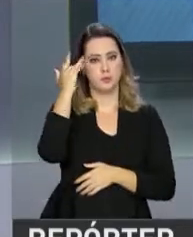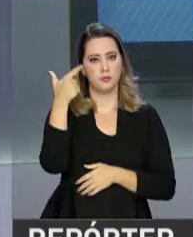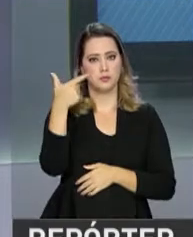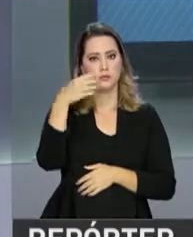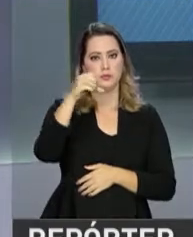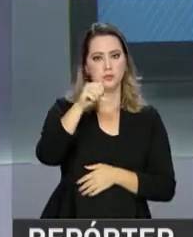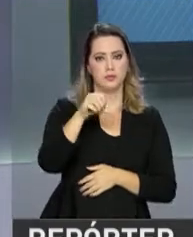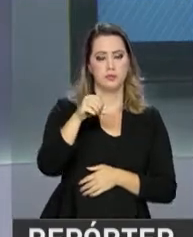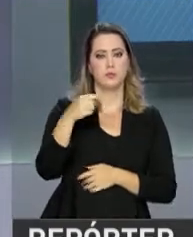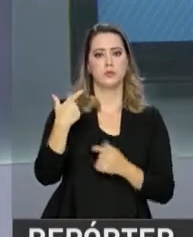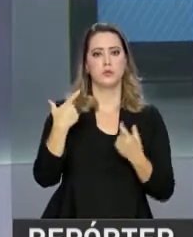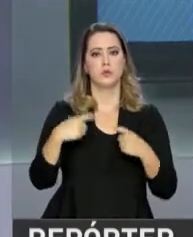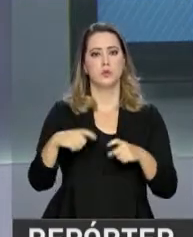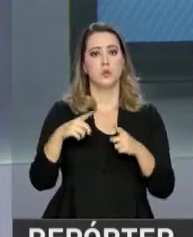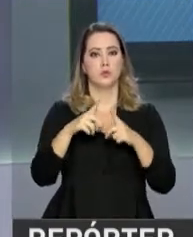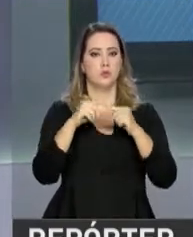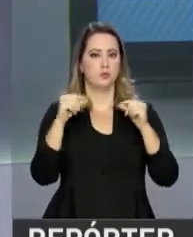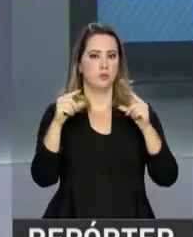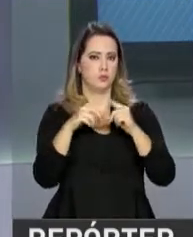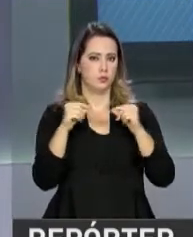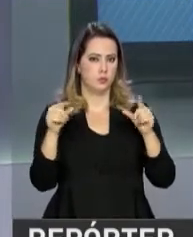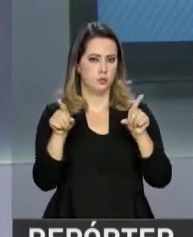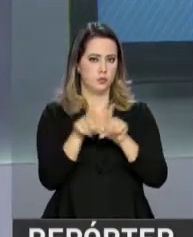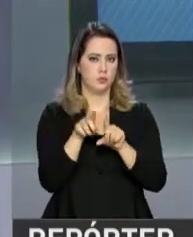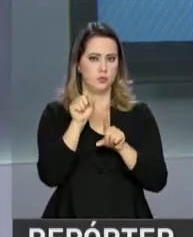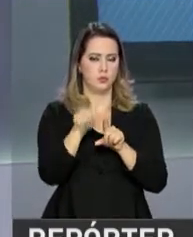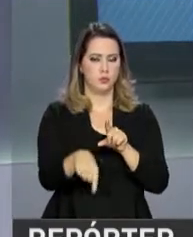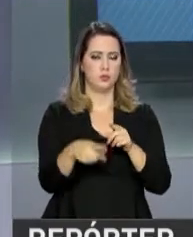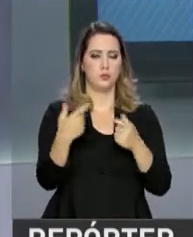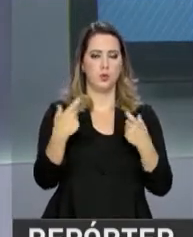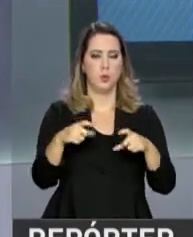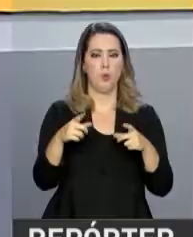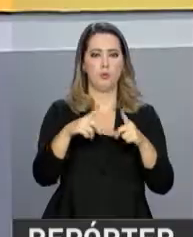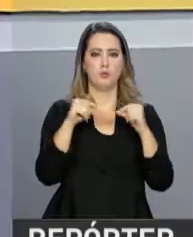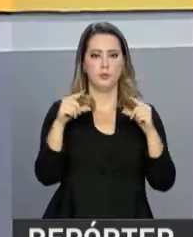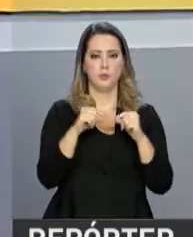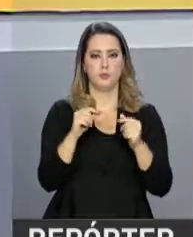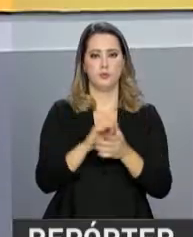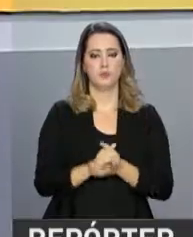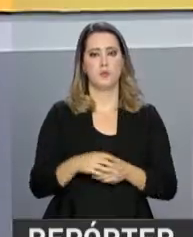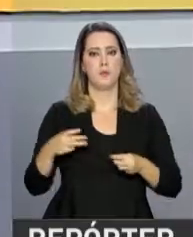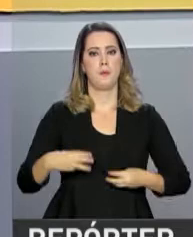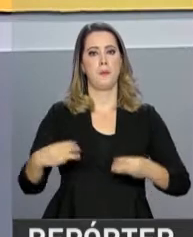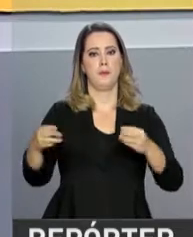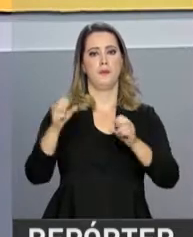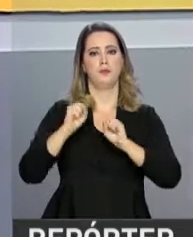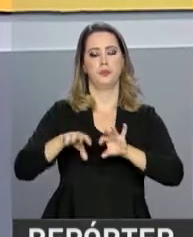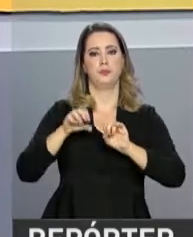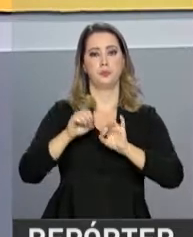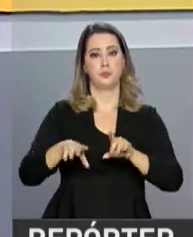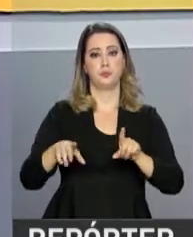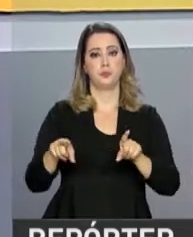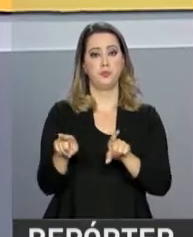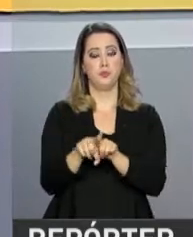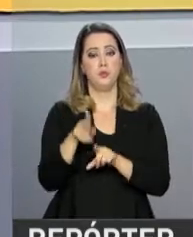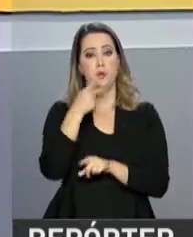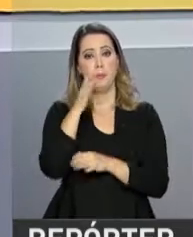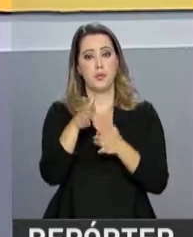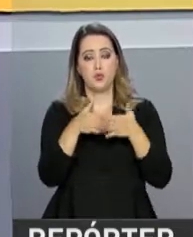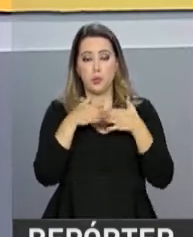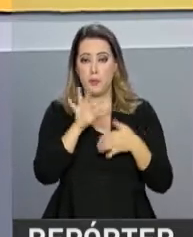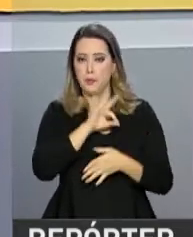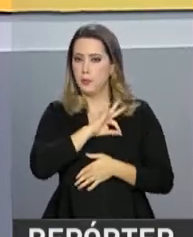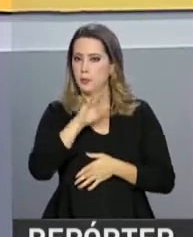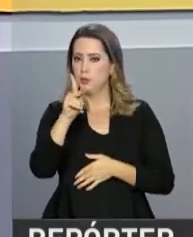dia 29, no Centro Internacional de Convenções do Brasil, em Brasília. O ministro da Educação, Mendonça Filho,